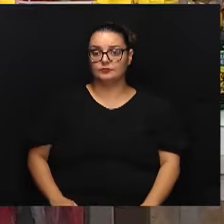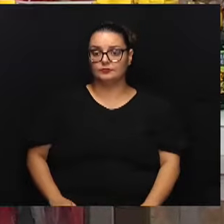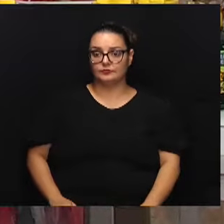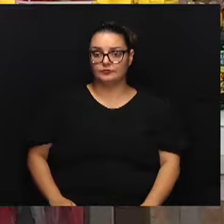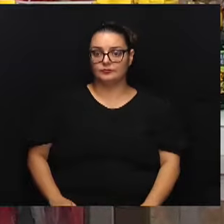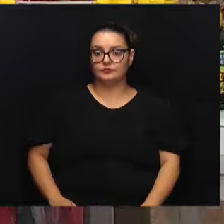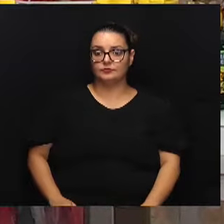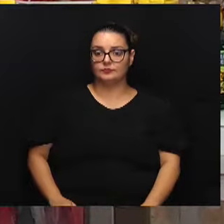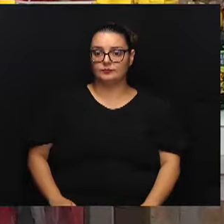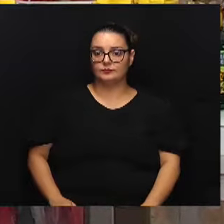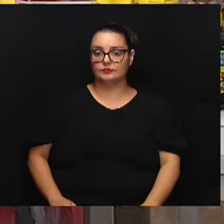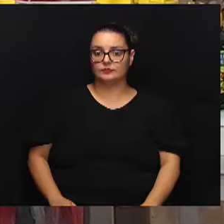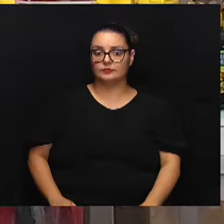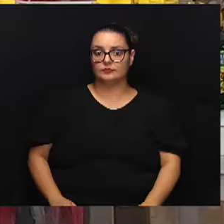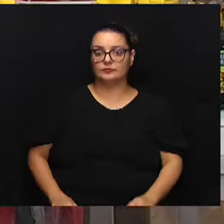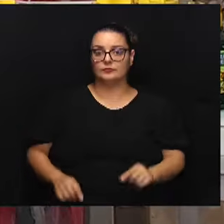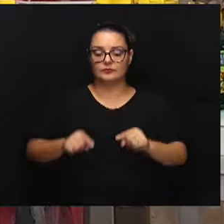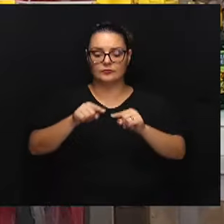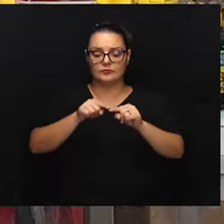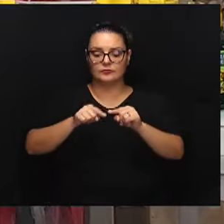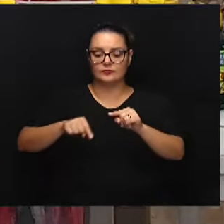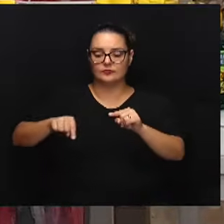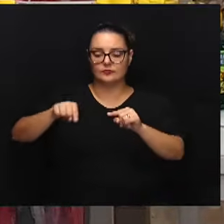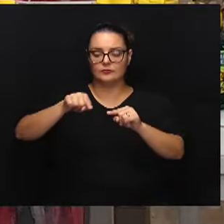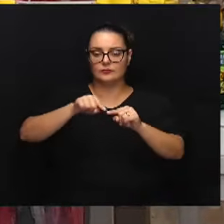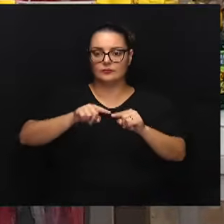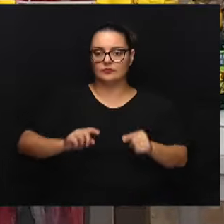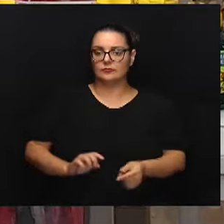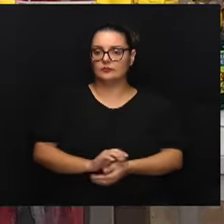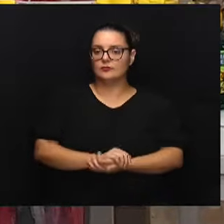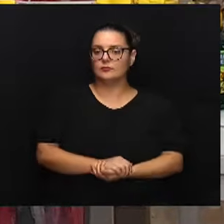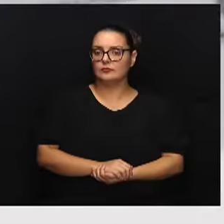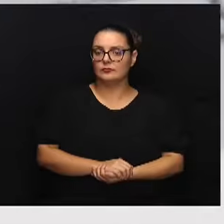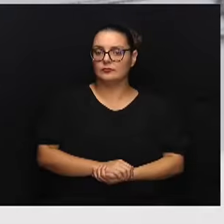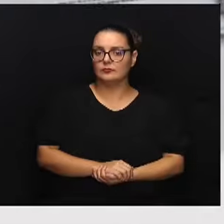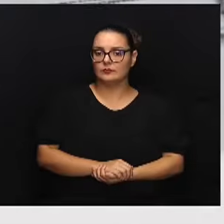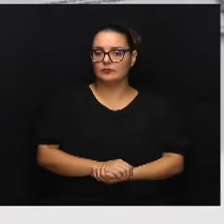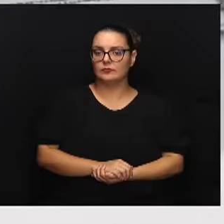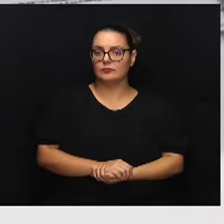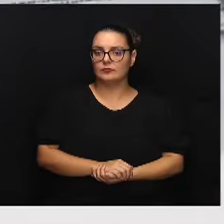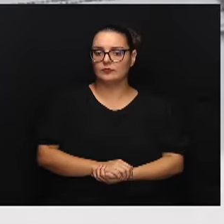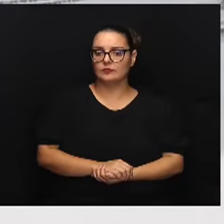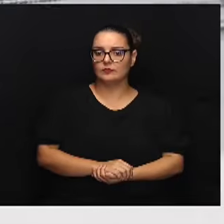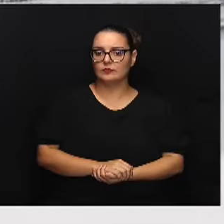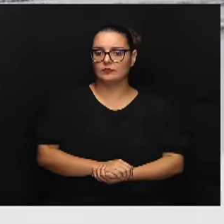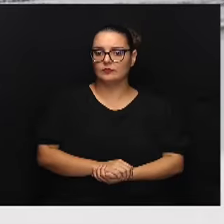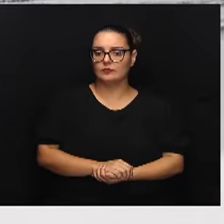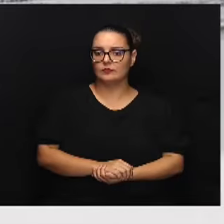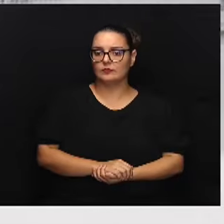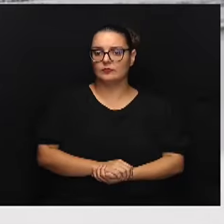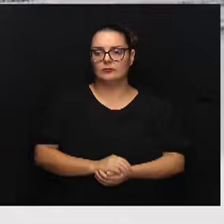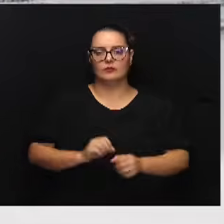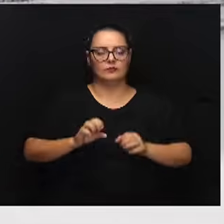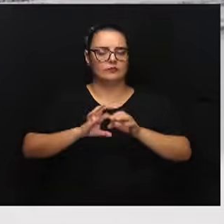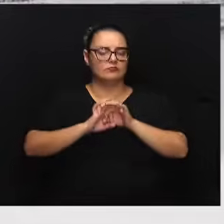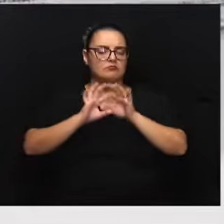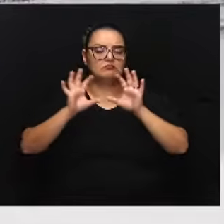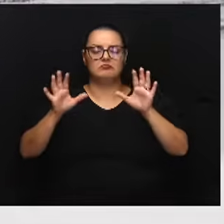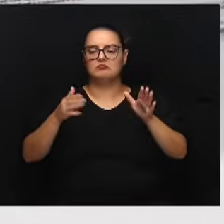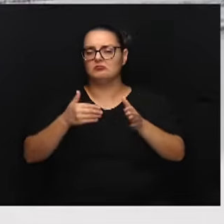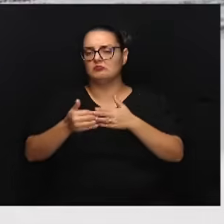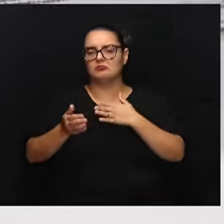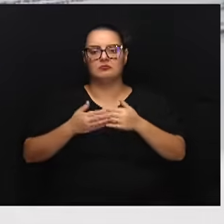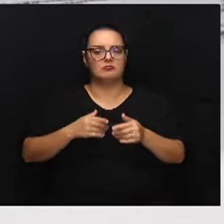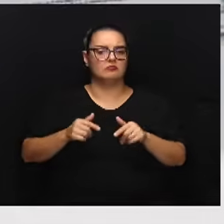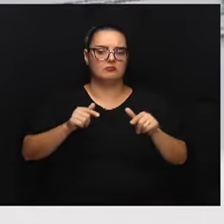Eu vou fazer um círculo pequeno aqui, ó. Tô fazendo nesse cantinho, mas vocês podem ficar livres para fazer onde